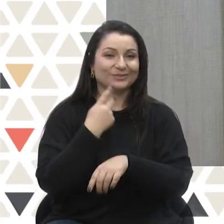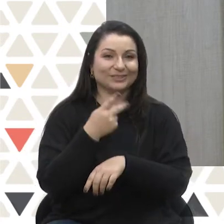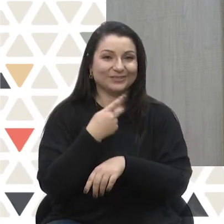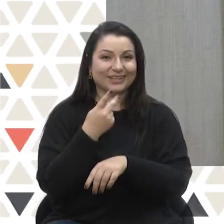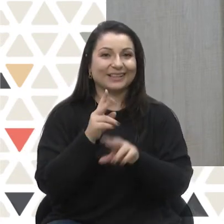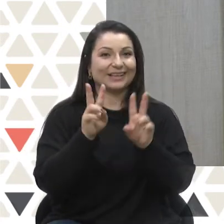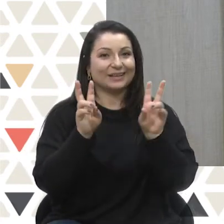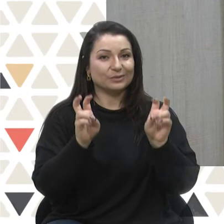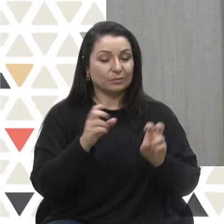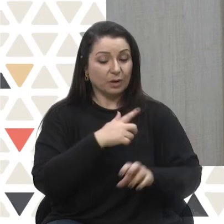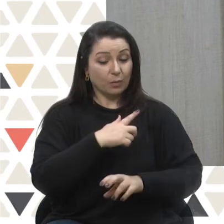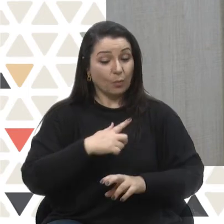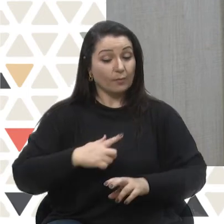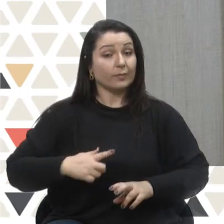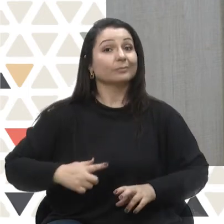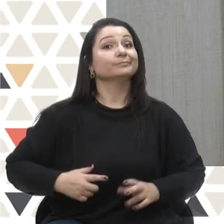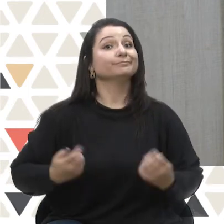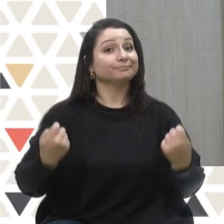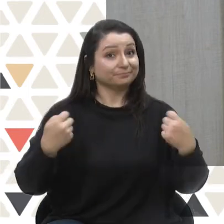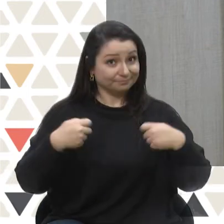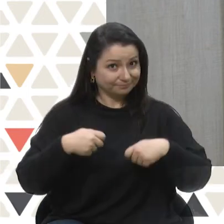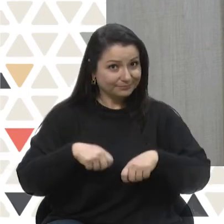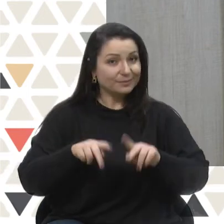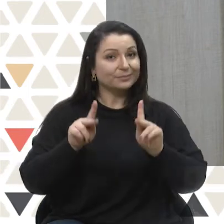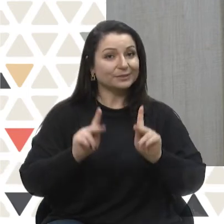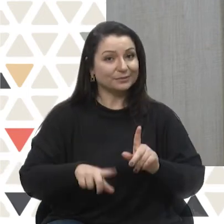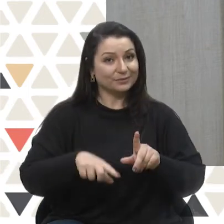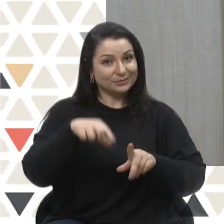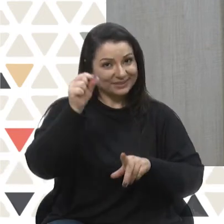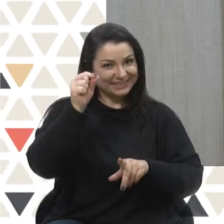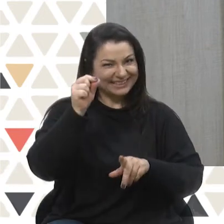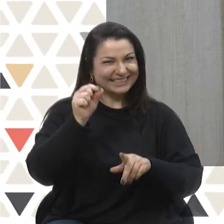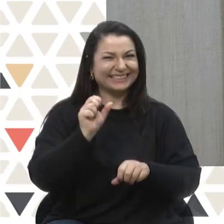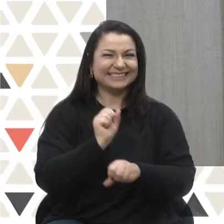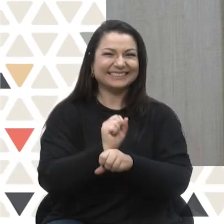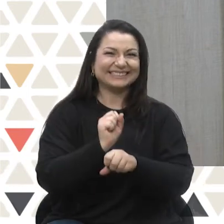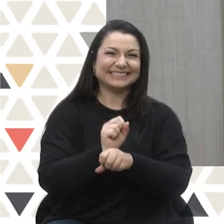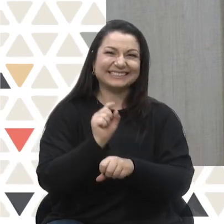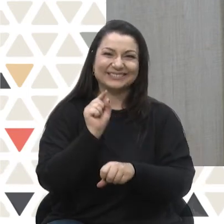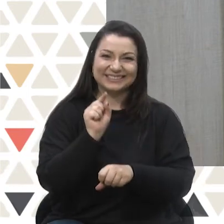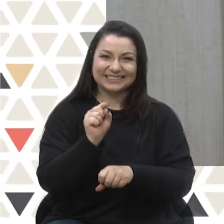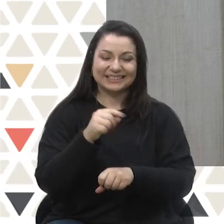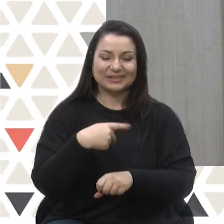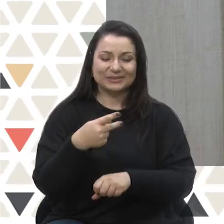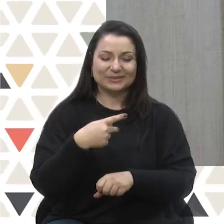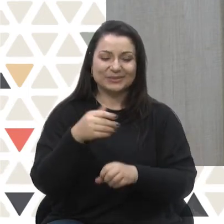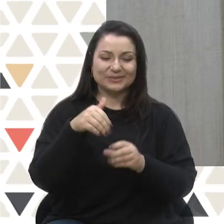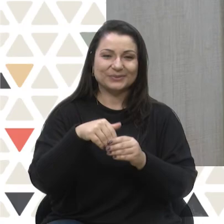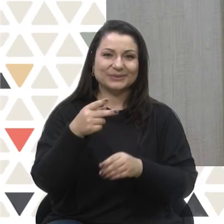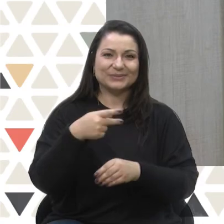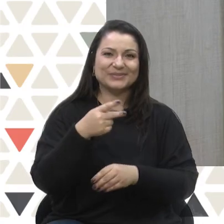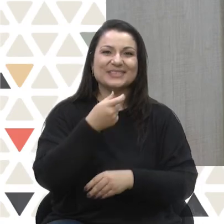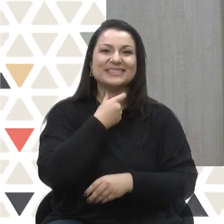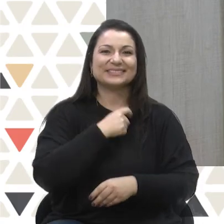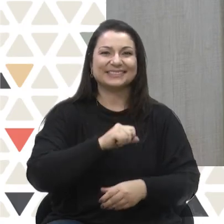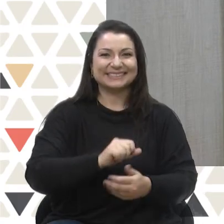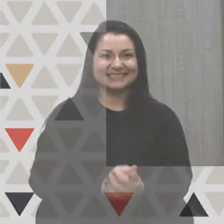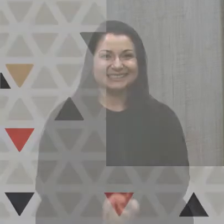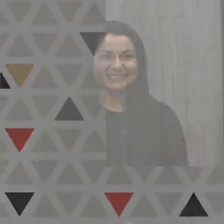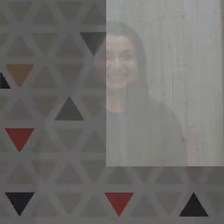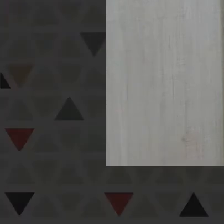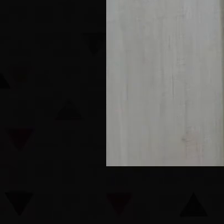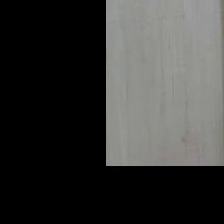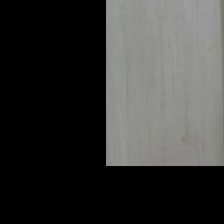e no próximo vídeo te falamos sobre a governabilidade do candidato eleito Te esperamos